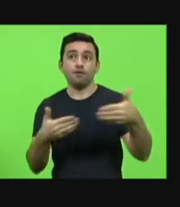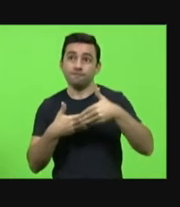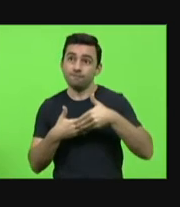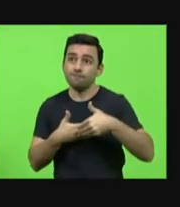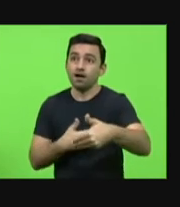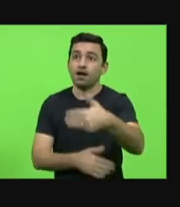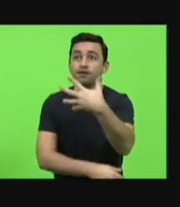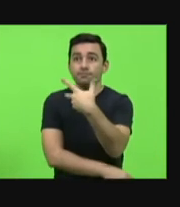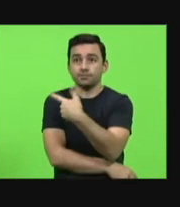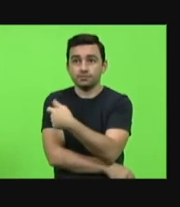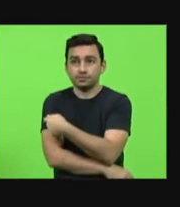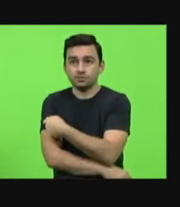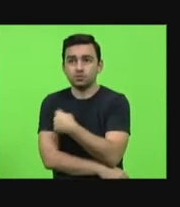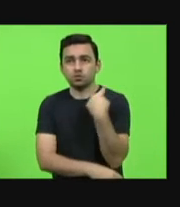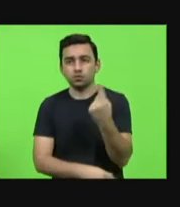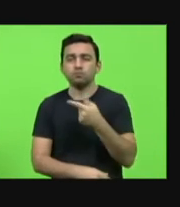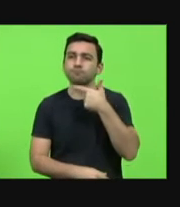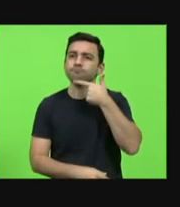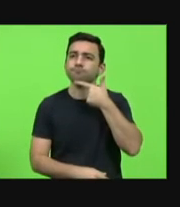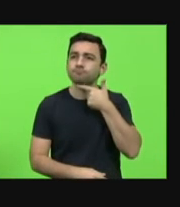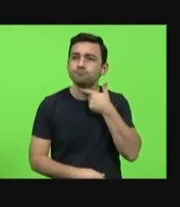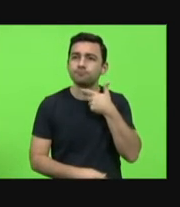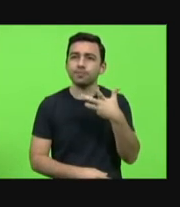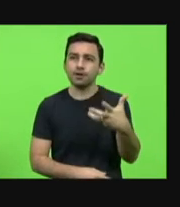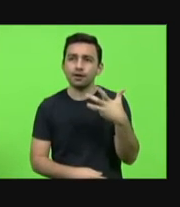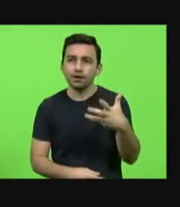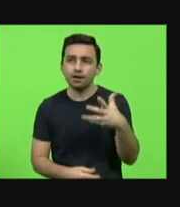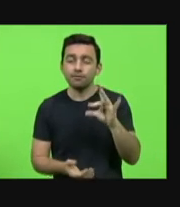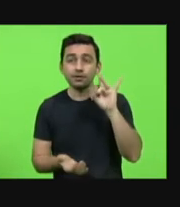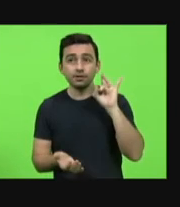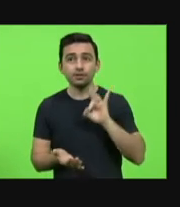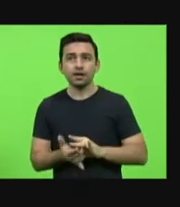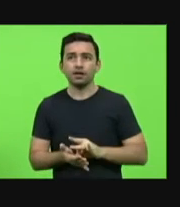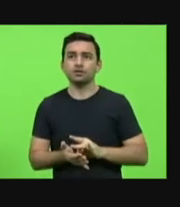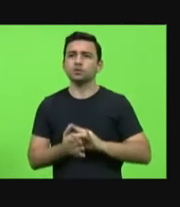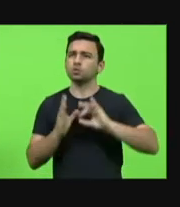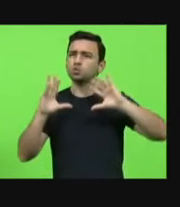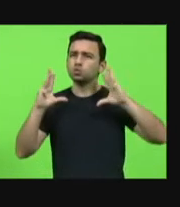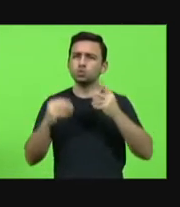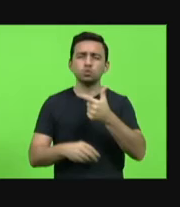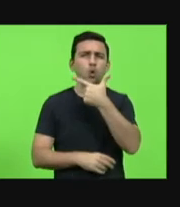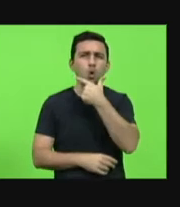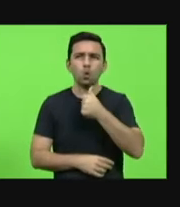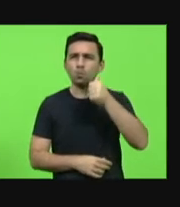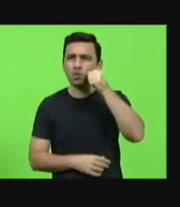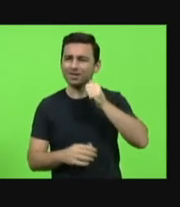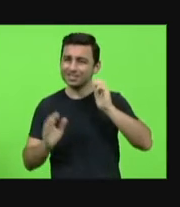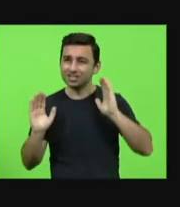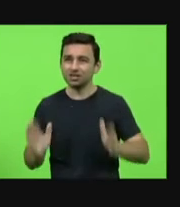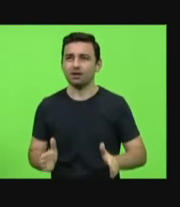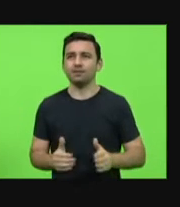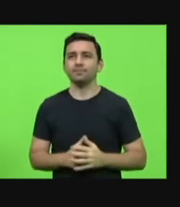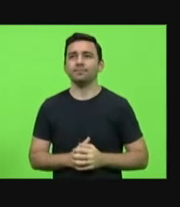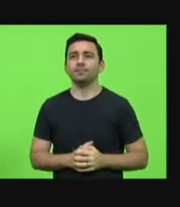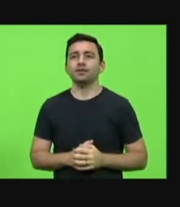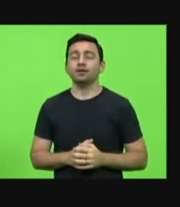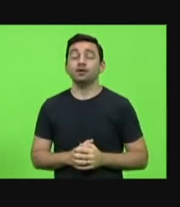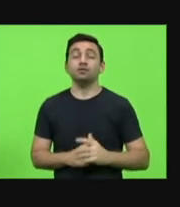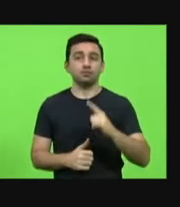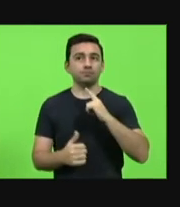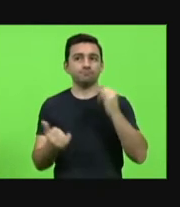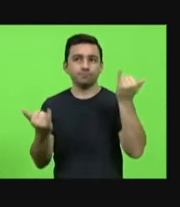telão do plenário as fotografias de dois professores da Educação Infantil de Chapecó, Eliane Pereira e Lucas